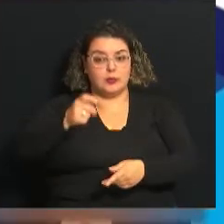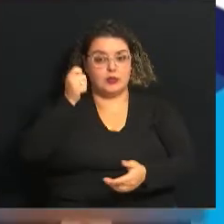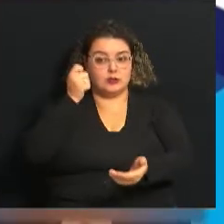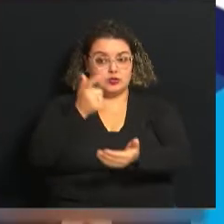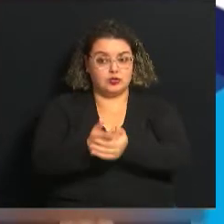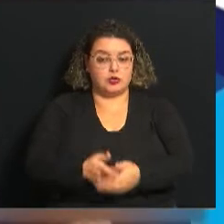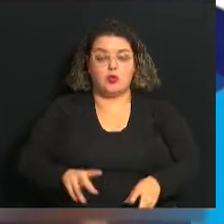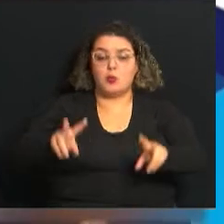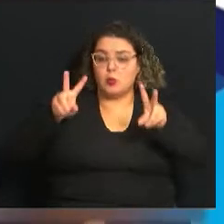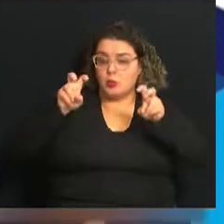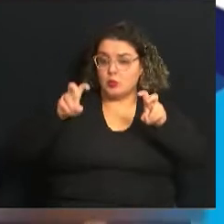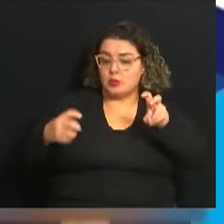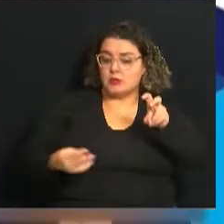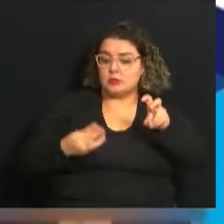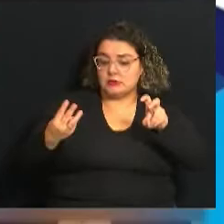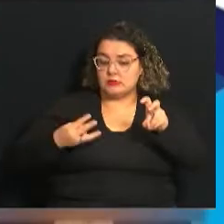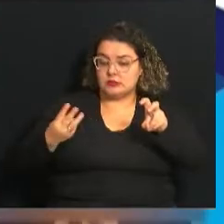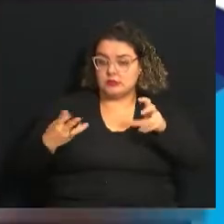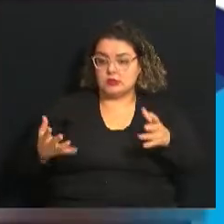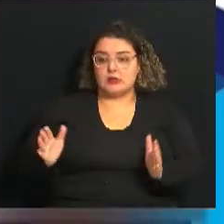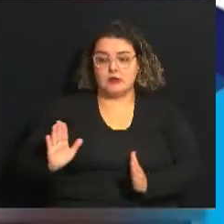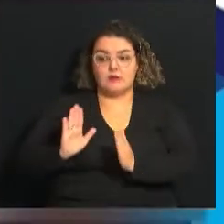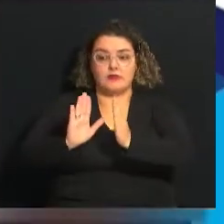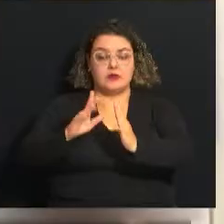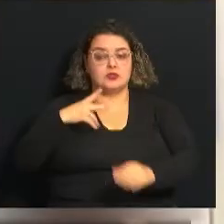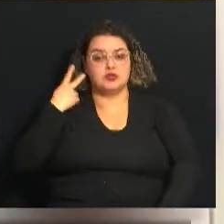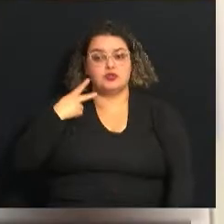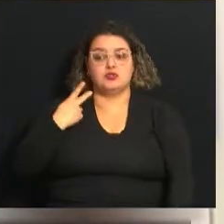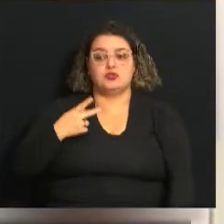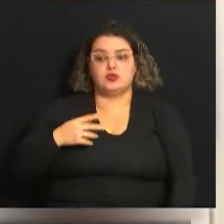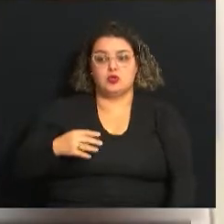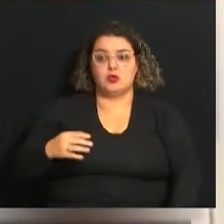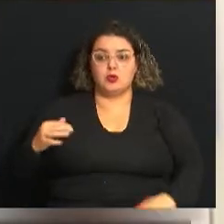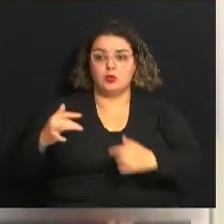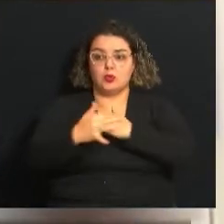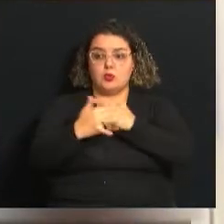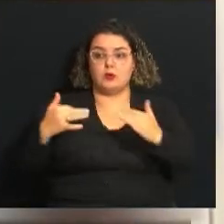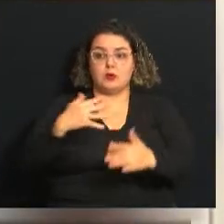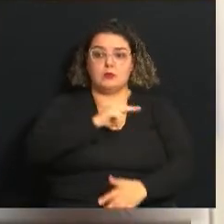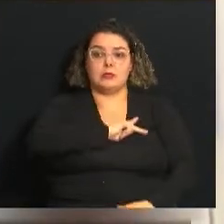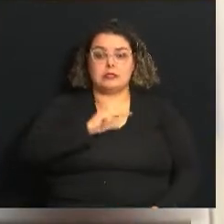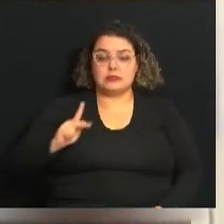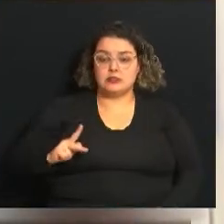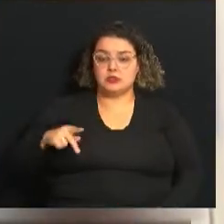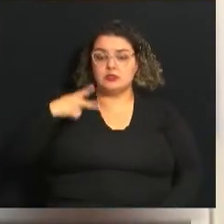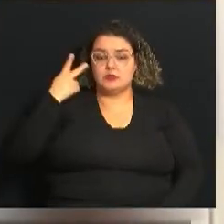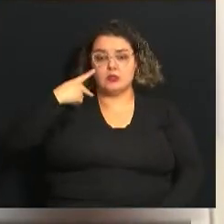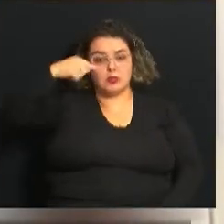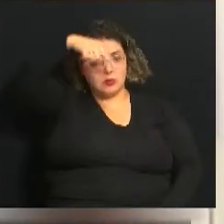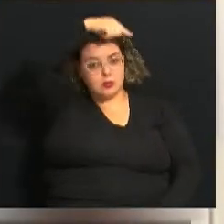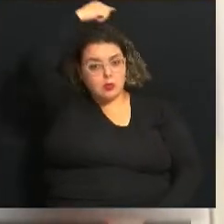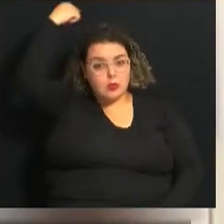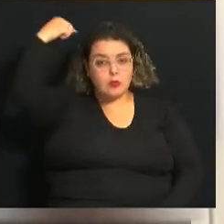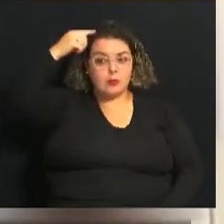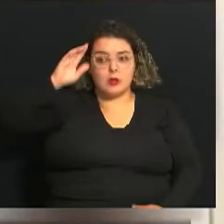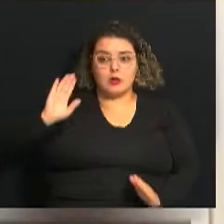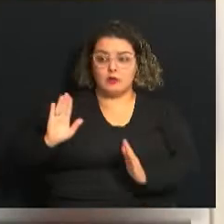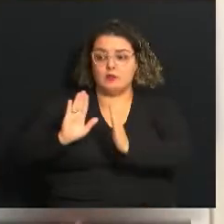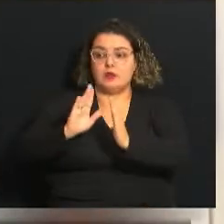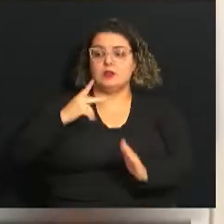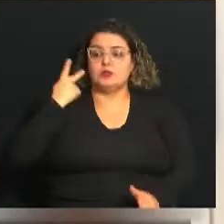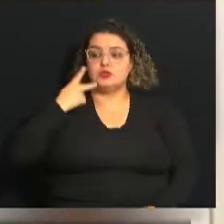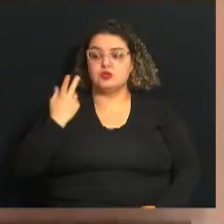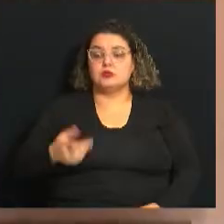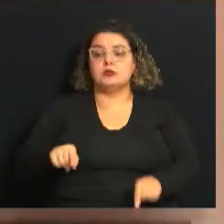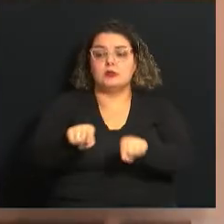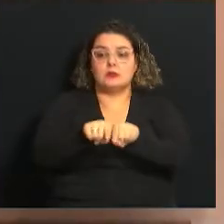terceira reunião da Frente Parlamentar da Legislação Urbana. Presidida pelo vereador Paulo Gaspar, a Frente Parlamentar conta